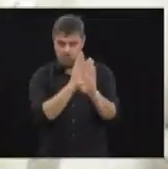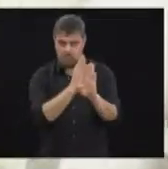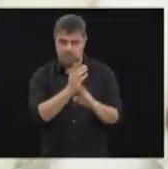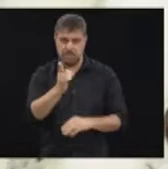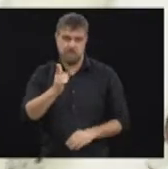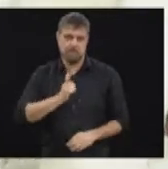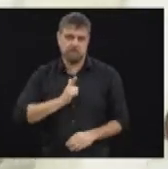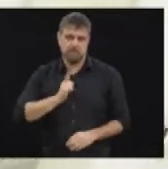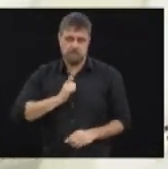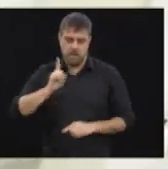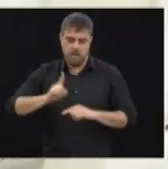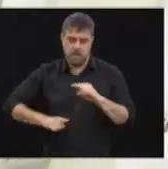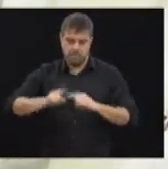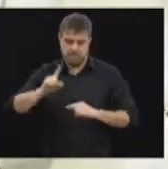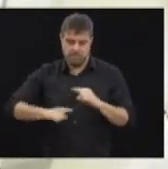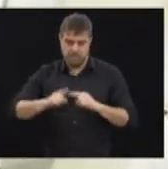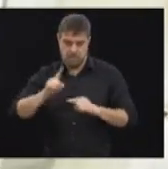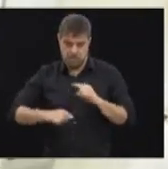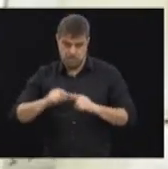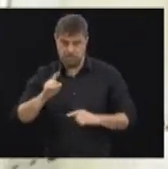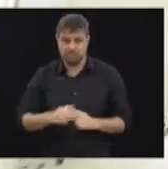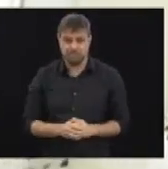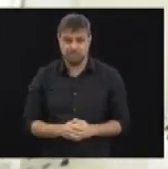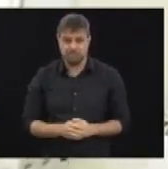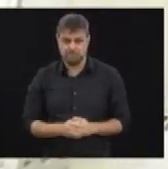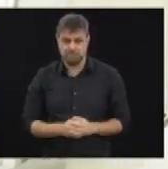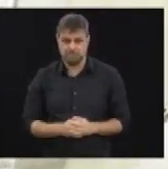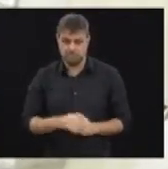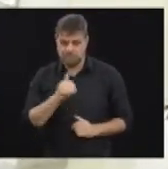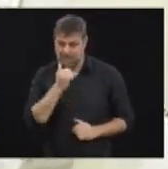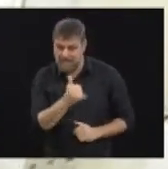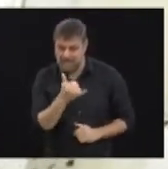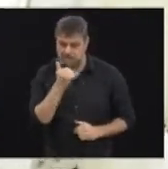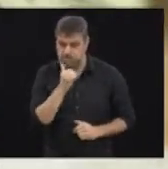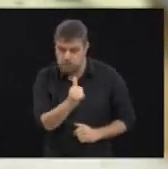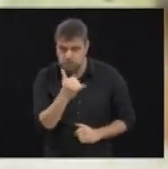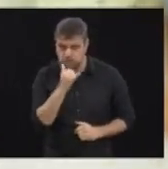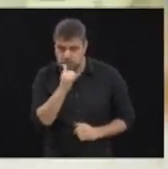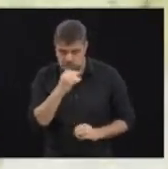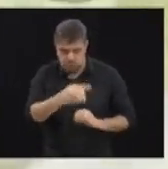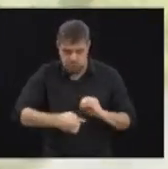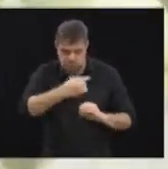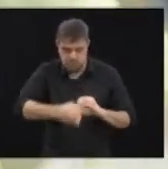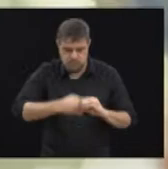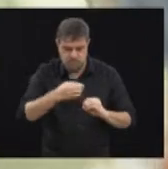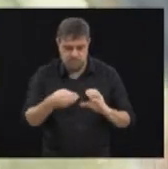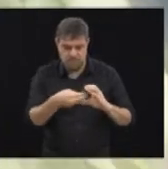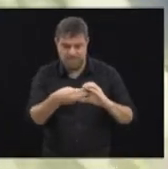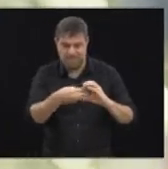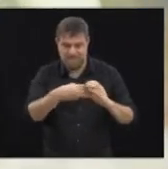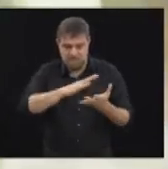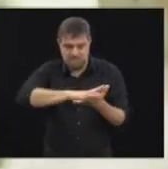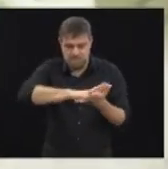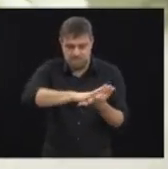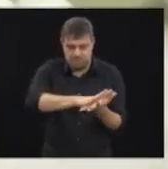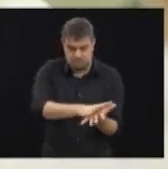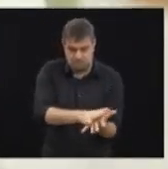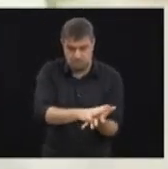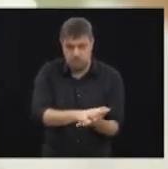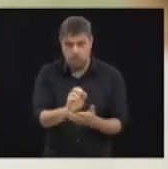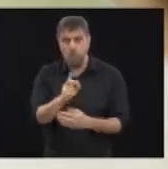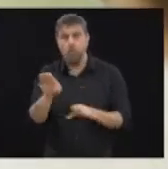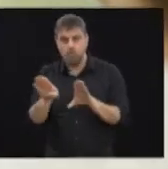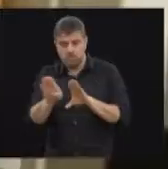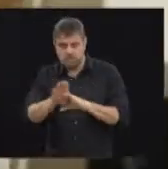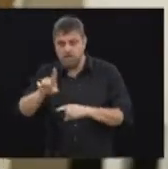material que não tem uma radiação que destrói um tecido, ou